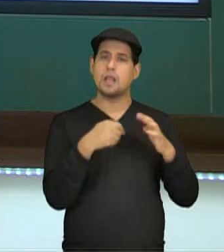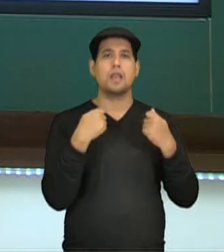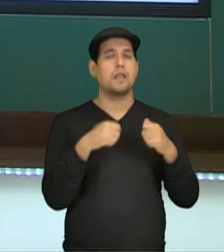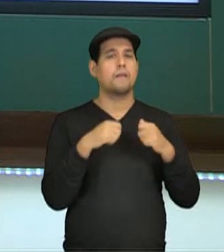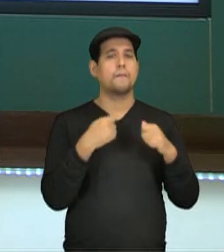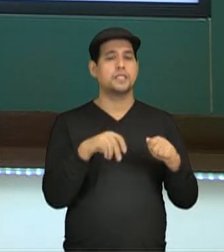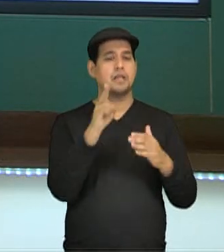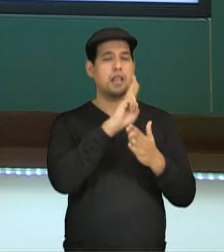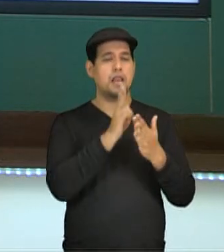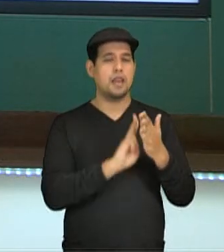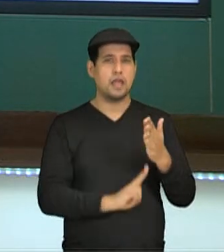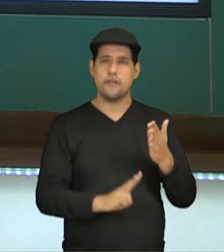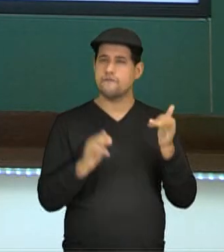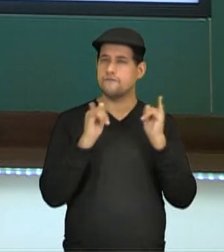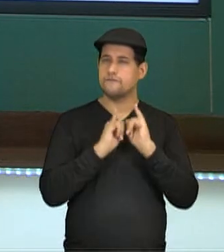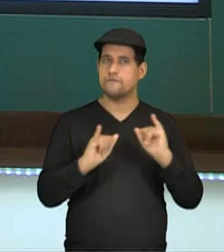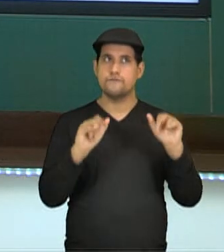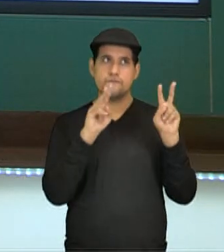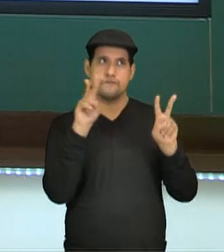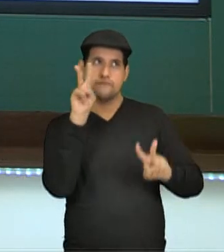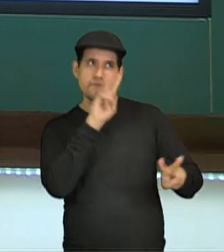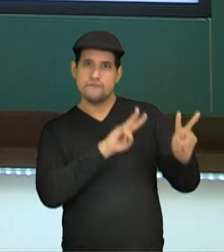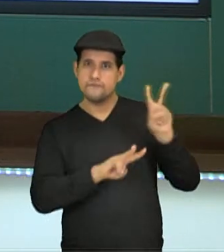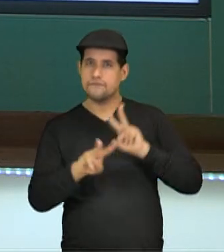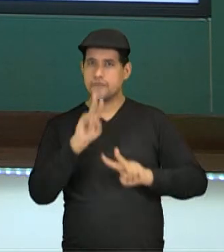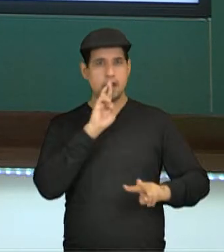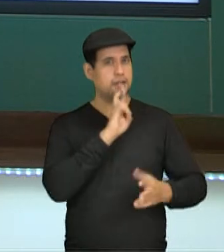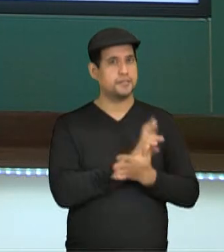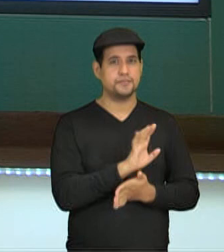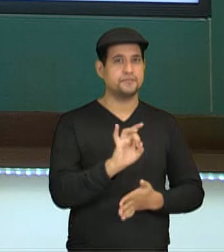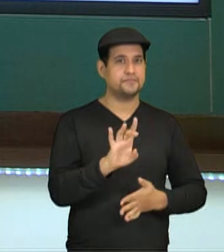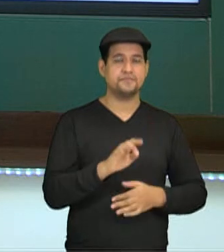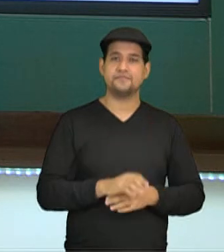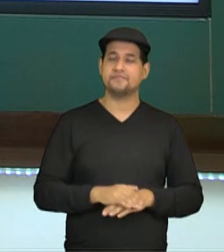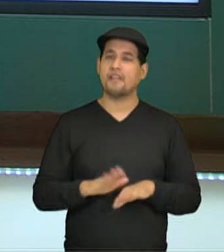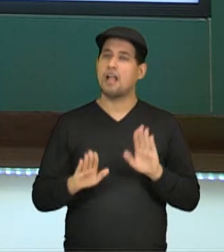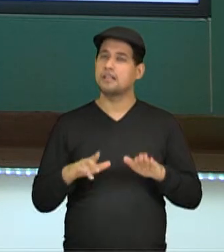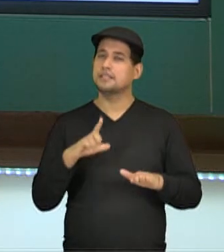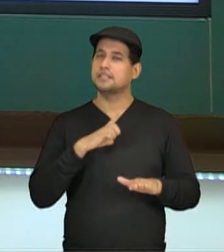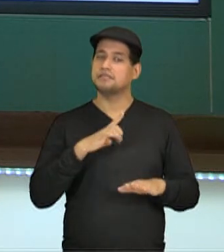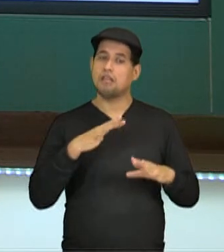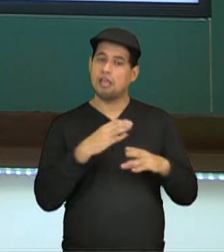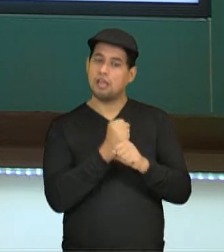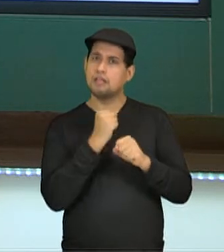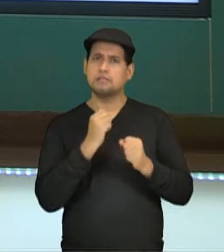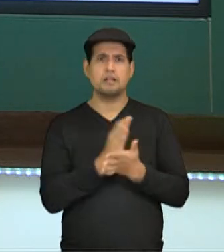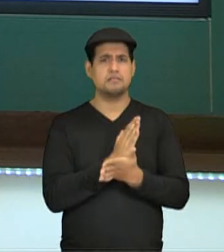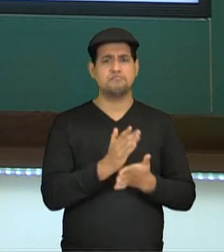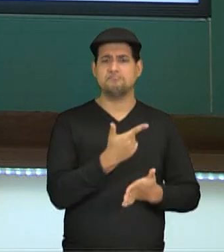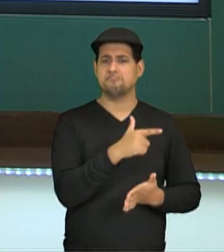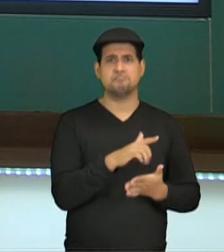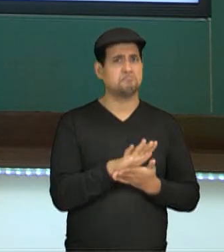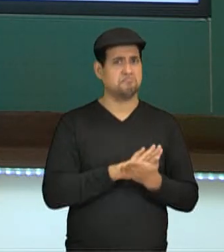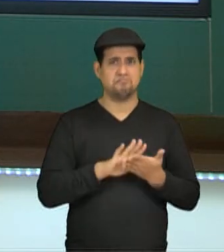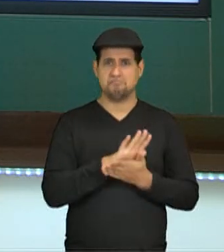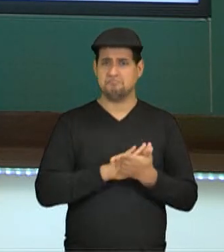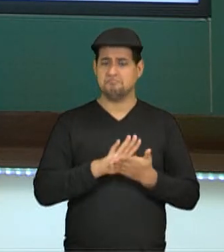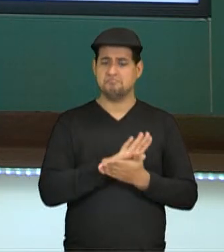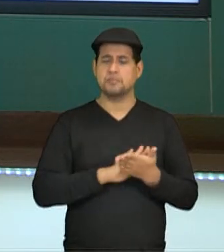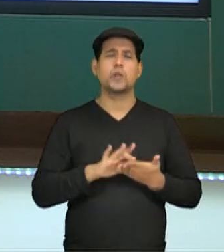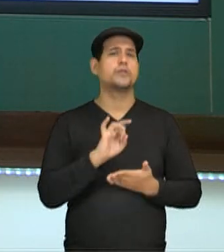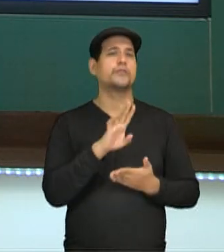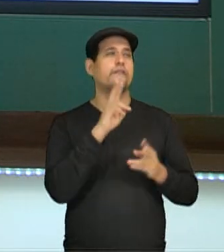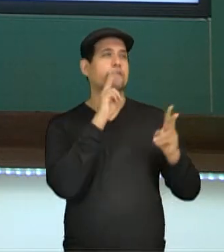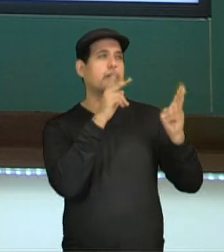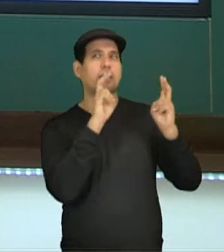ler essa informação visual e responder. Às vezes tem uma conta ou outra, mas às vezes não tem conta nenhuma. Basta que